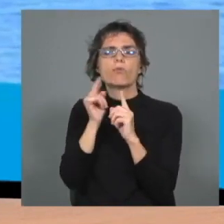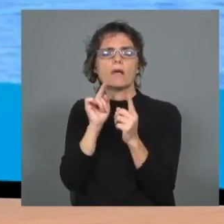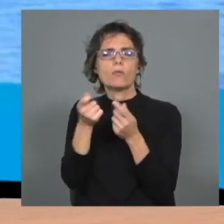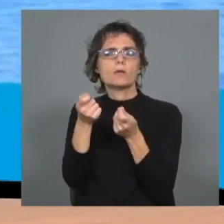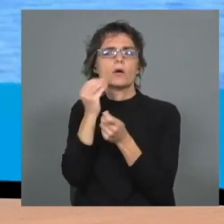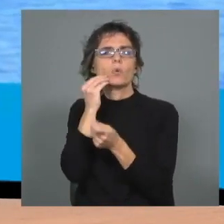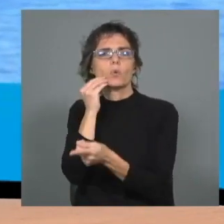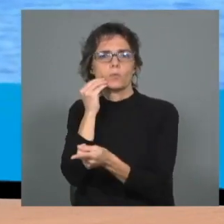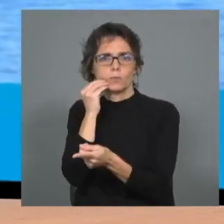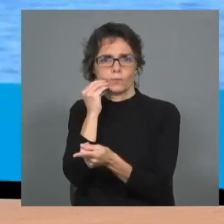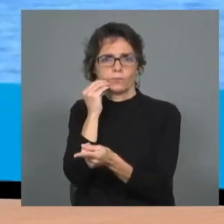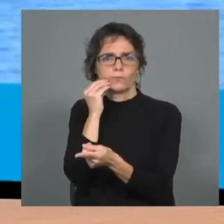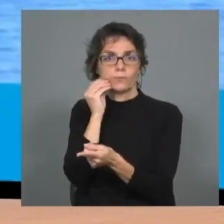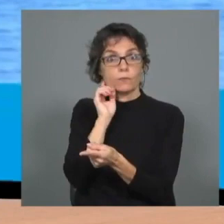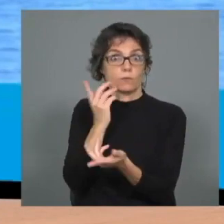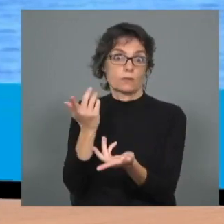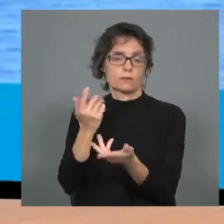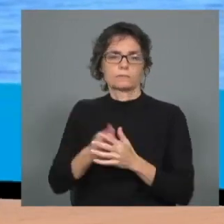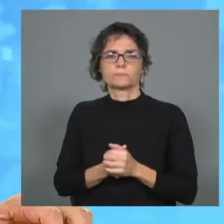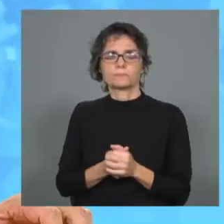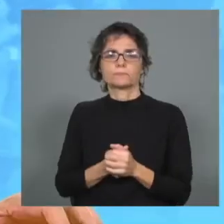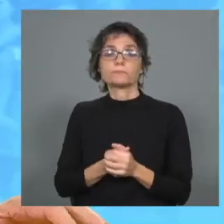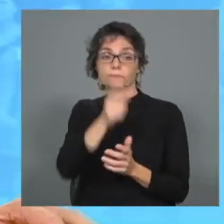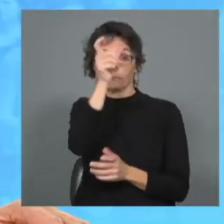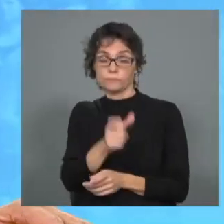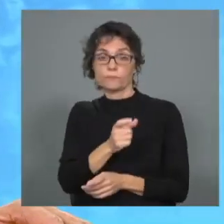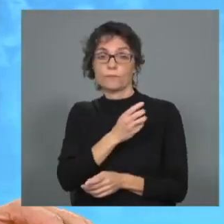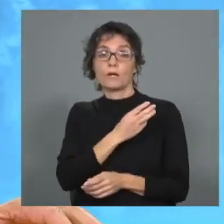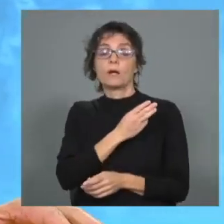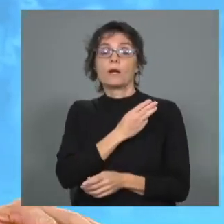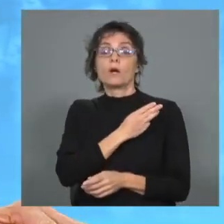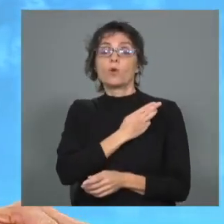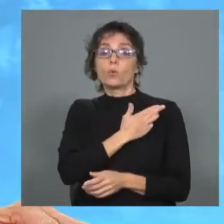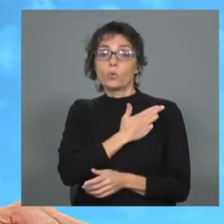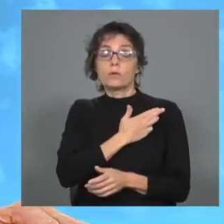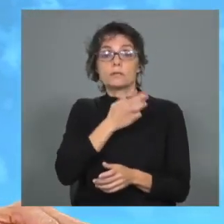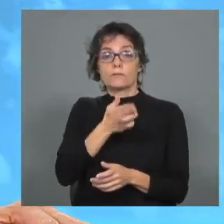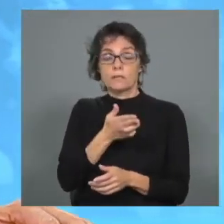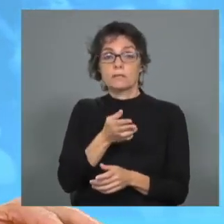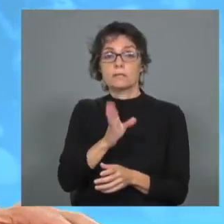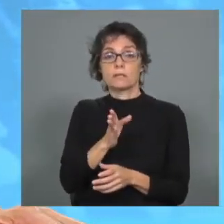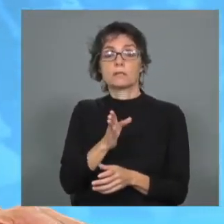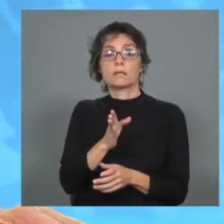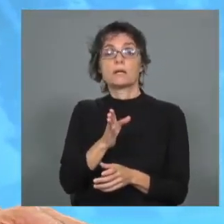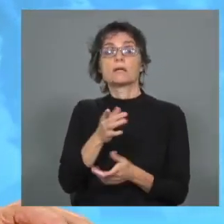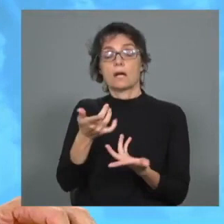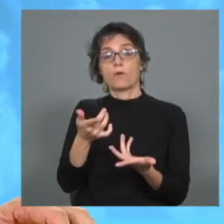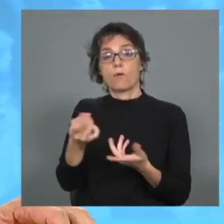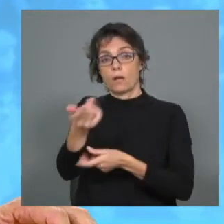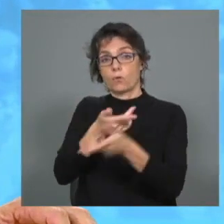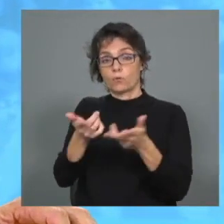né? Afirmou Lula da Silva, na noite de vitória eleitoral, que a roda da economia vai voltar a